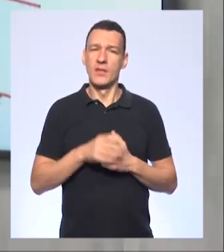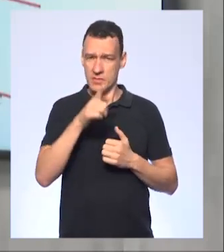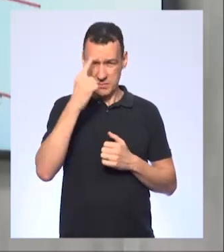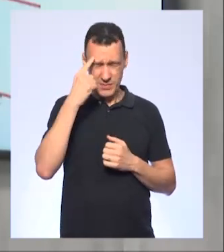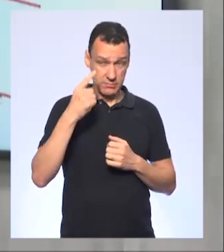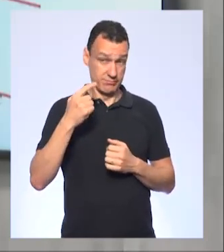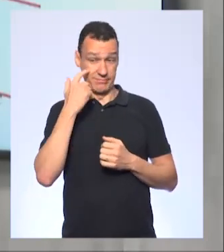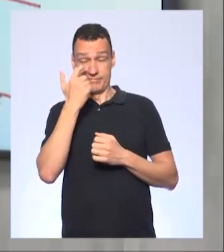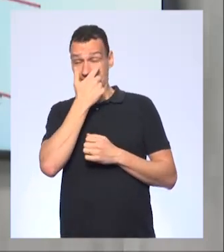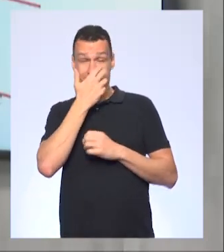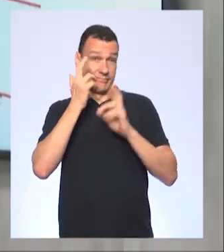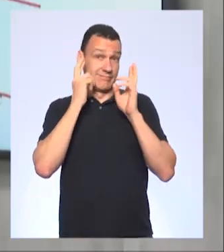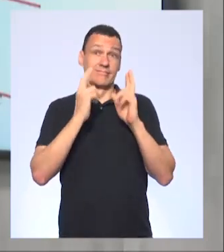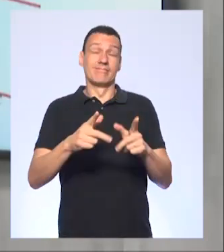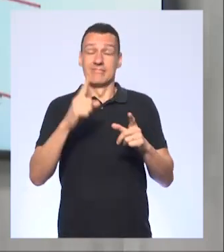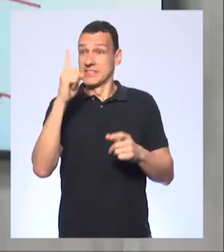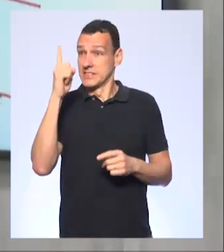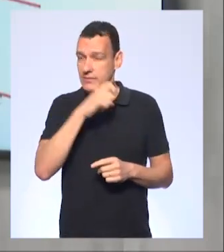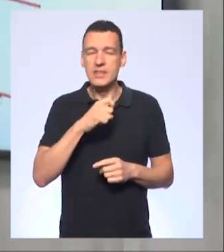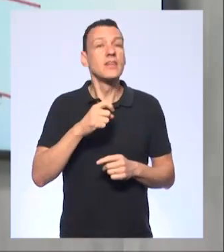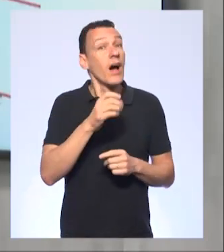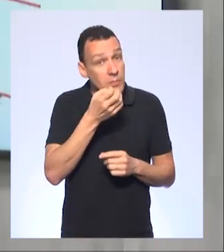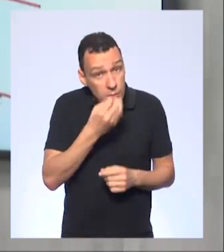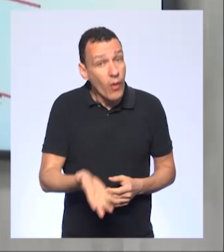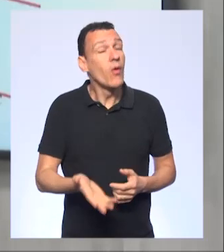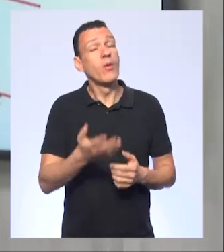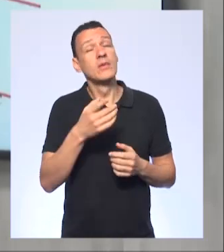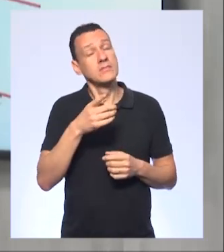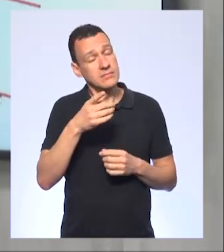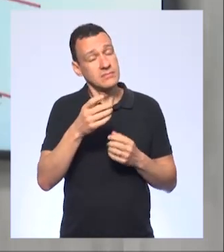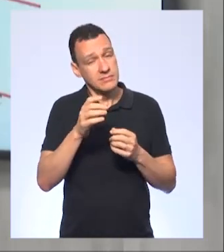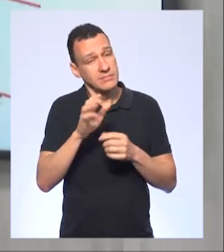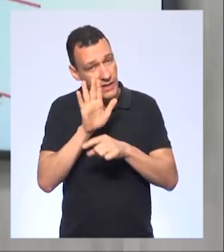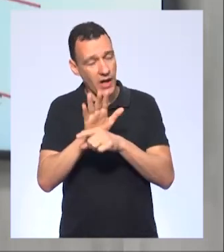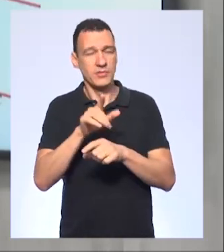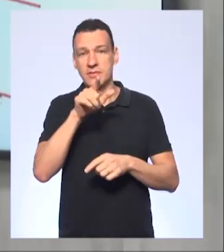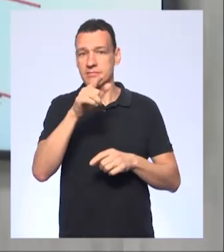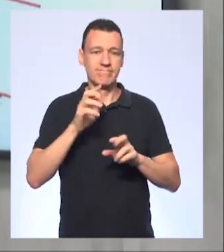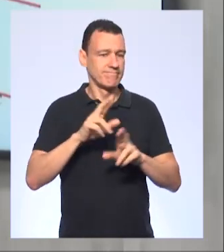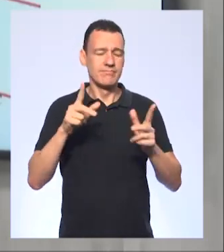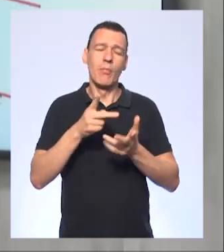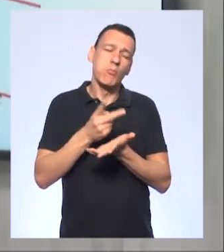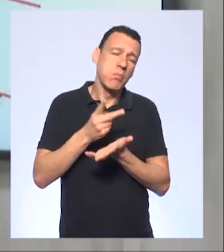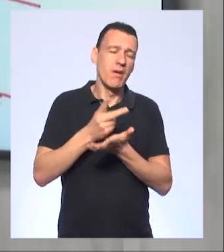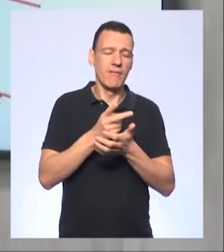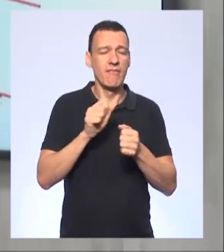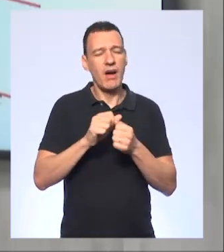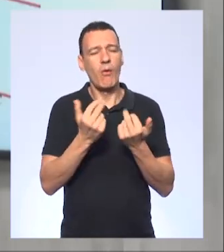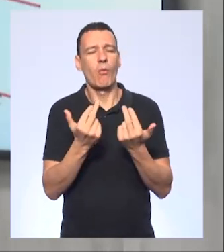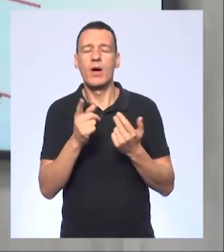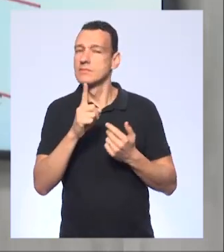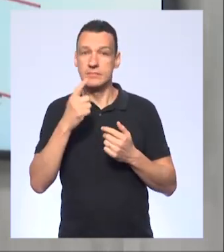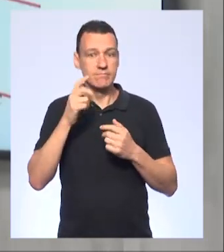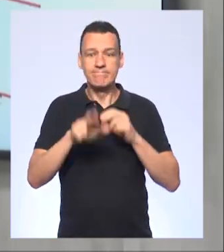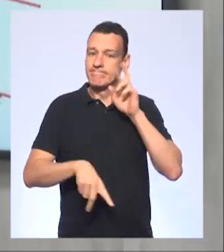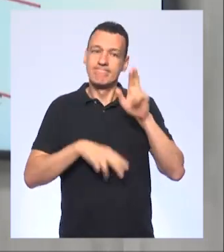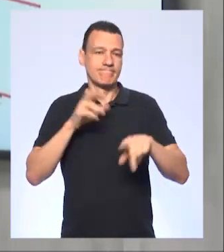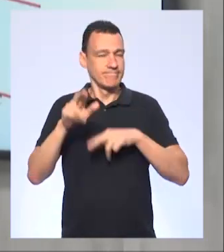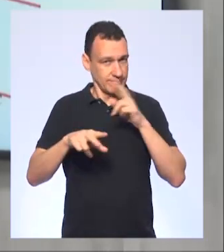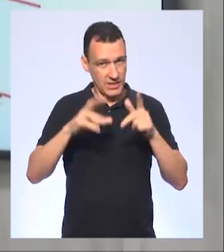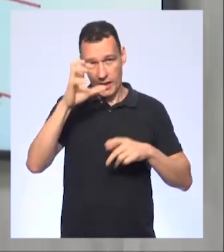exagerada. Foi exagerada, mas foi diferente. É o que a gente quer ser, diferente da galera. Beleza? Tamo junto. Bora lá.